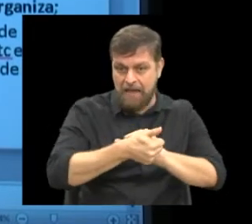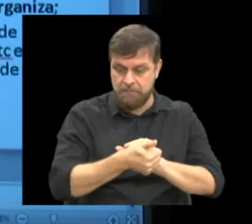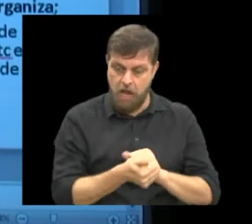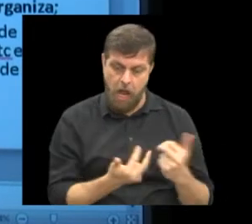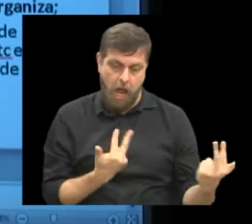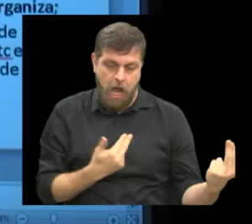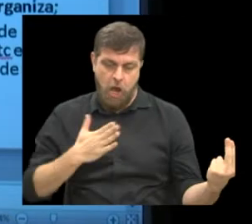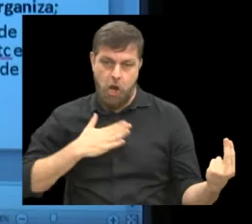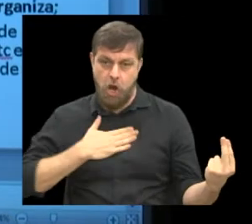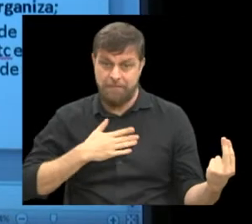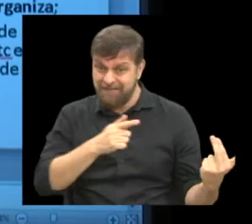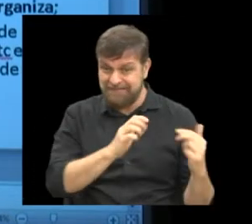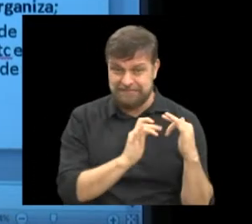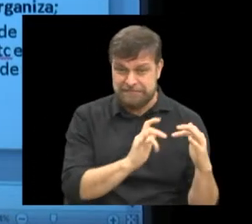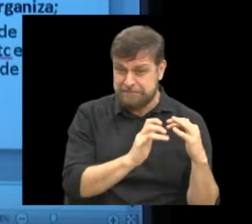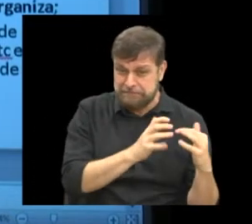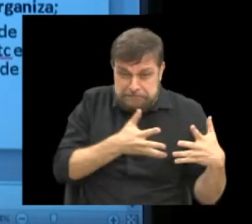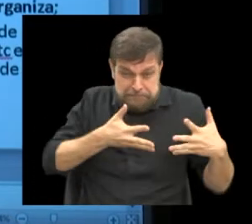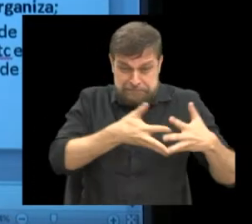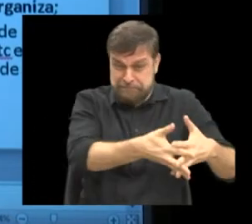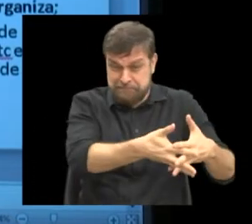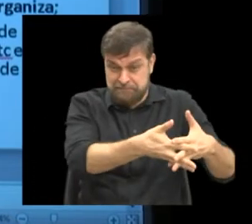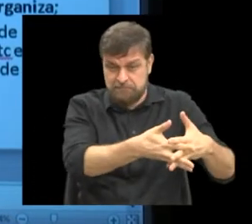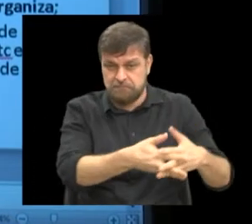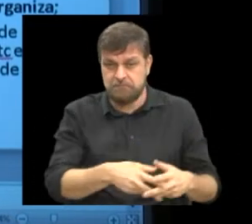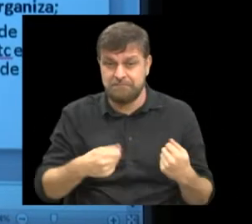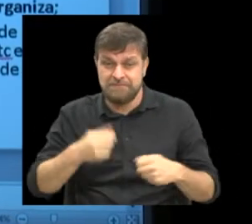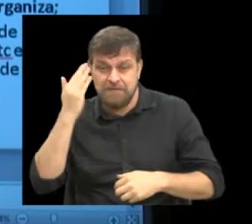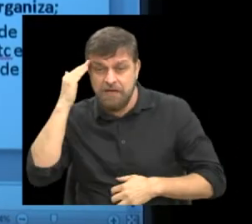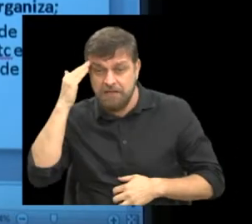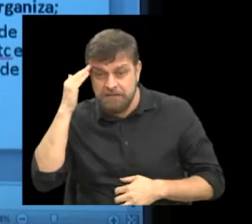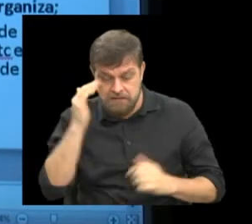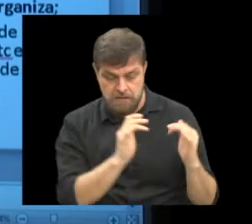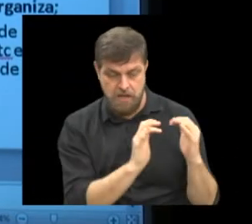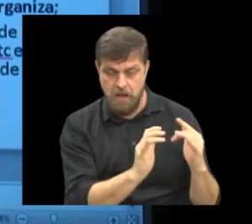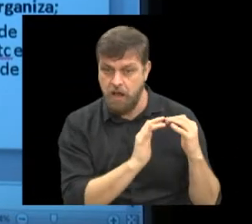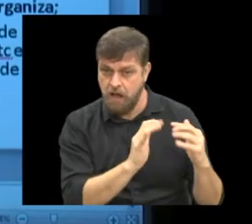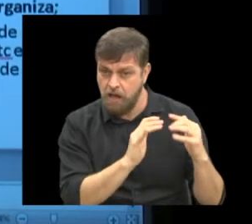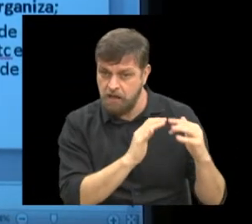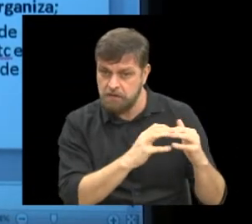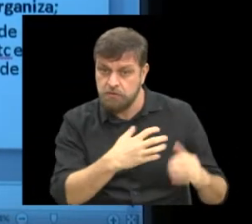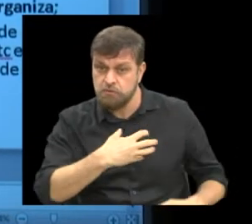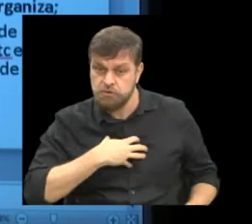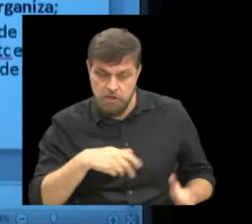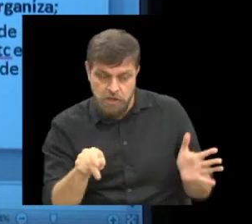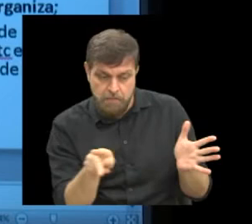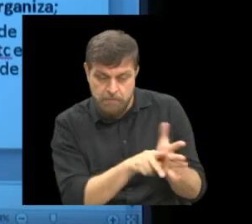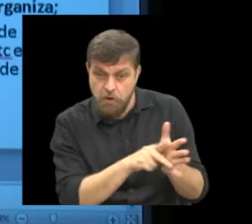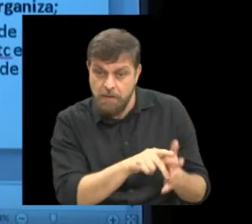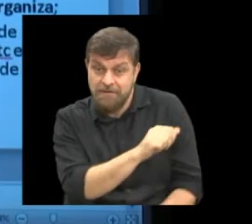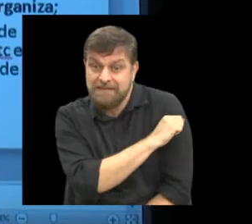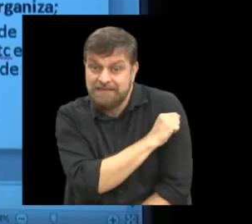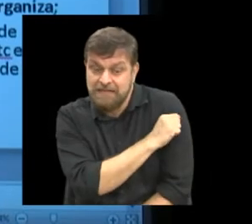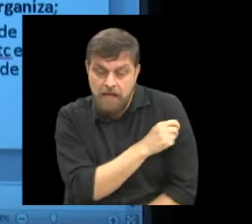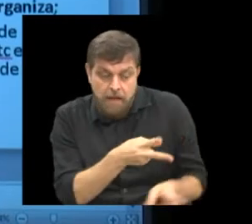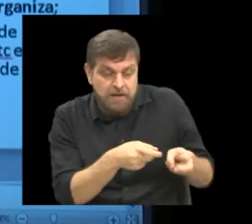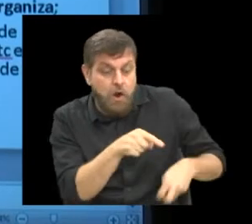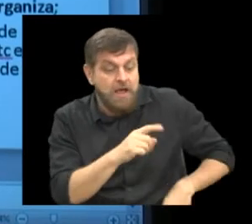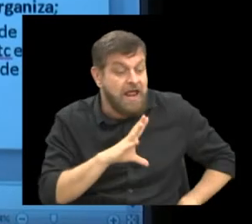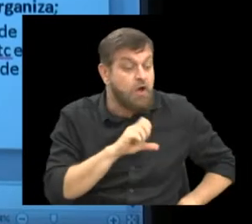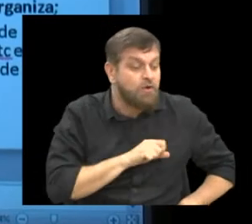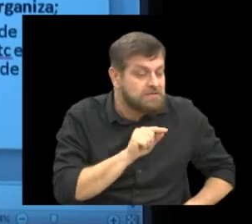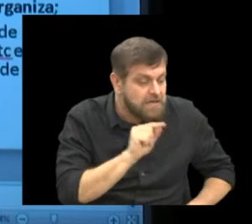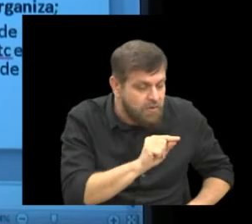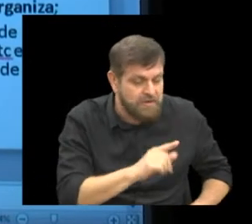ele se desorganiza. Tente entender os padrões cognitivos desse aluno e ver a rede de interesse deles.